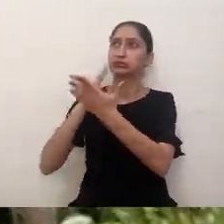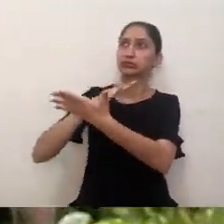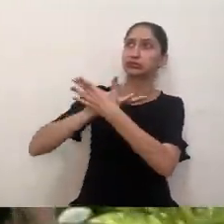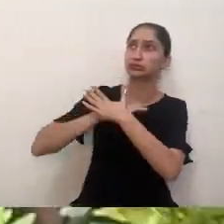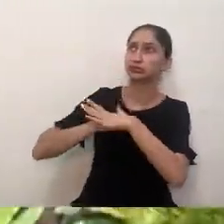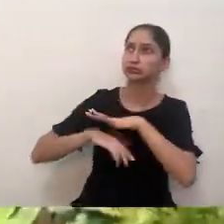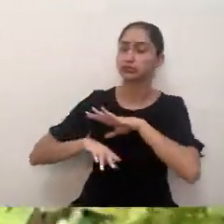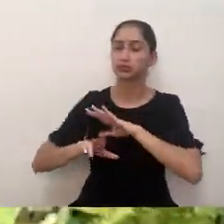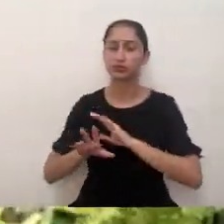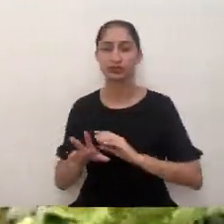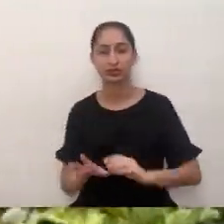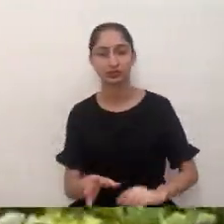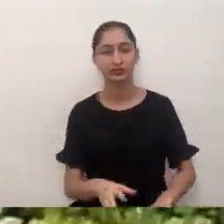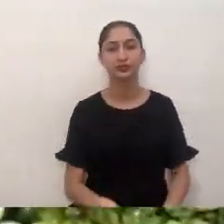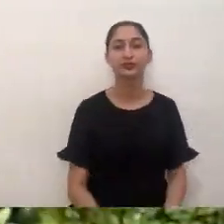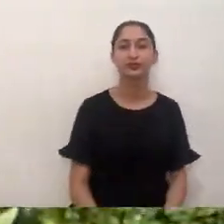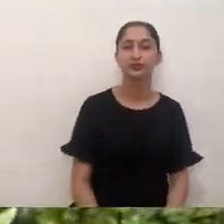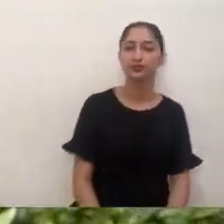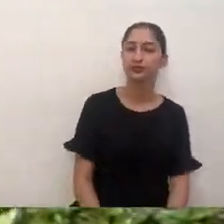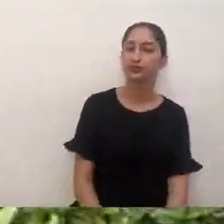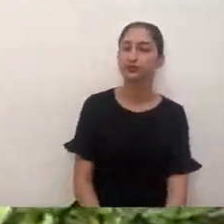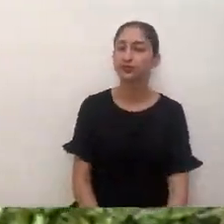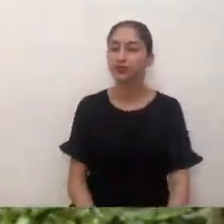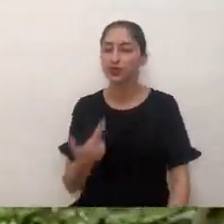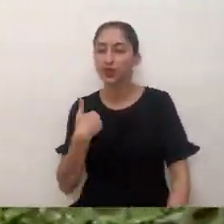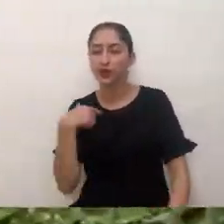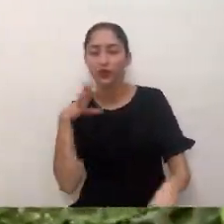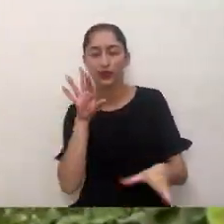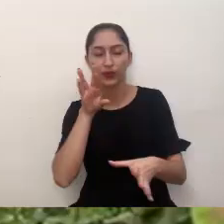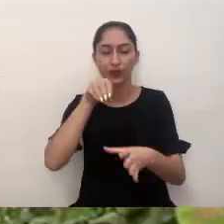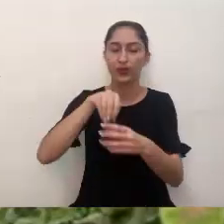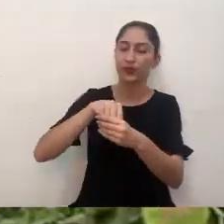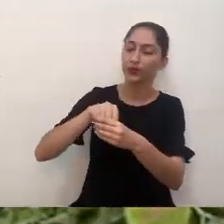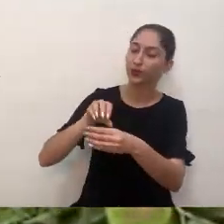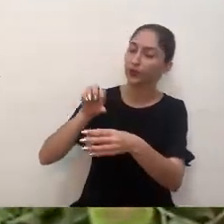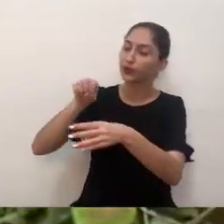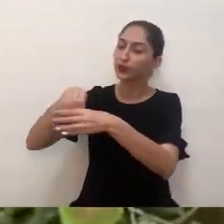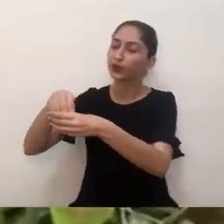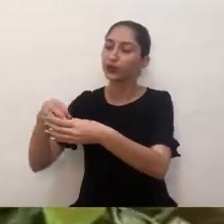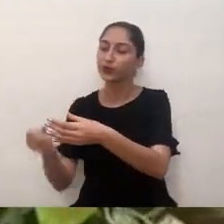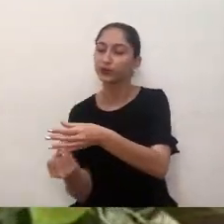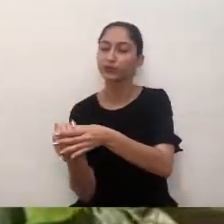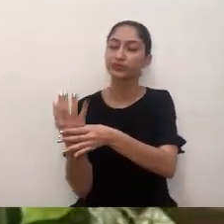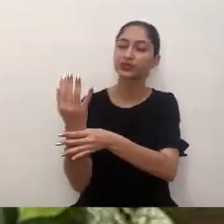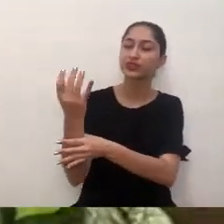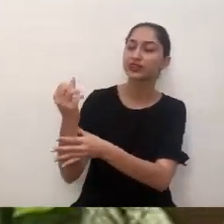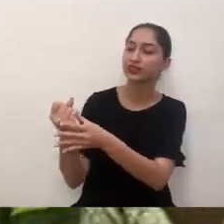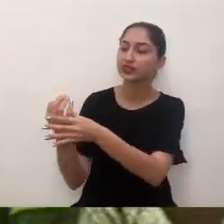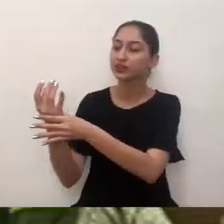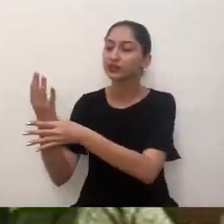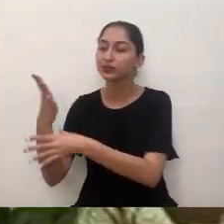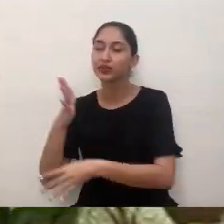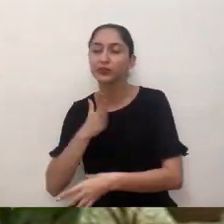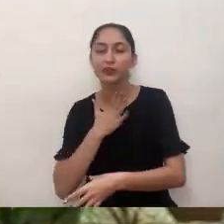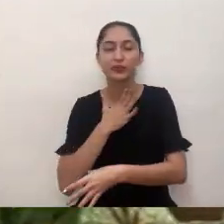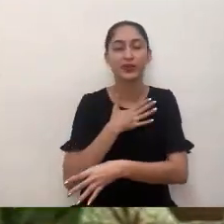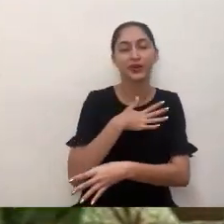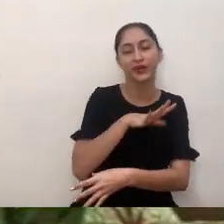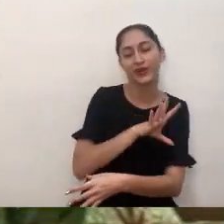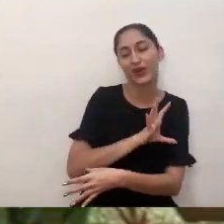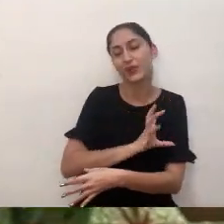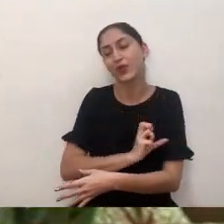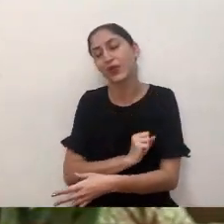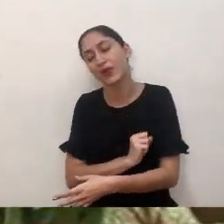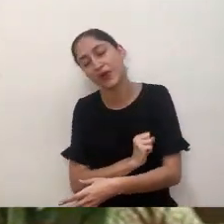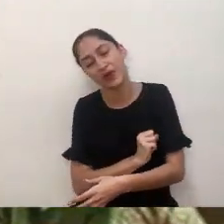eu. O jardim que eu plantei, lira do soldado, foi pra meu amor sentar. Lira do